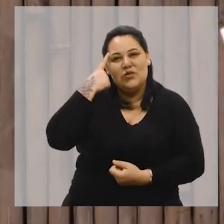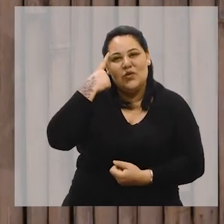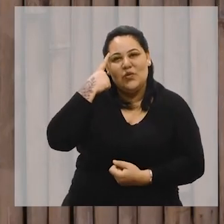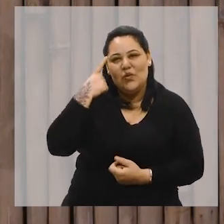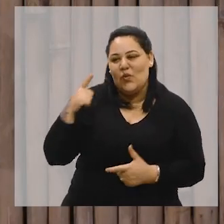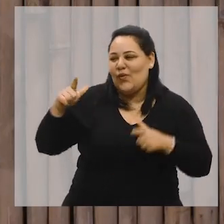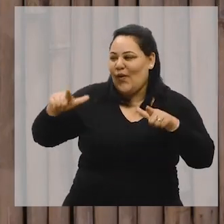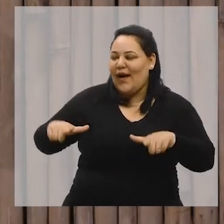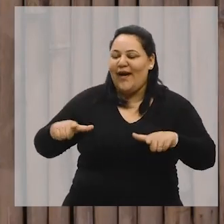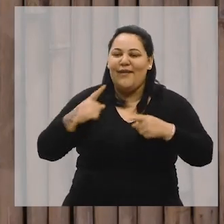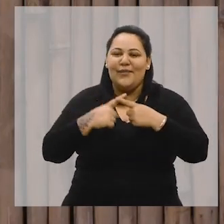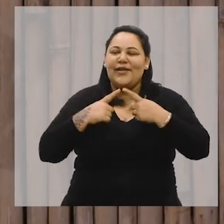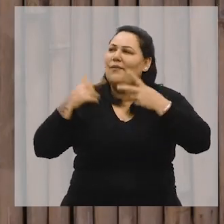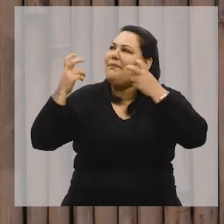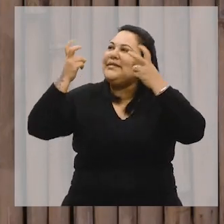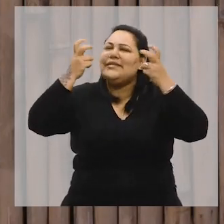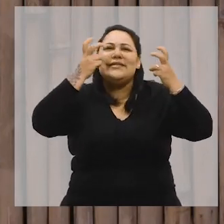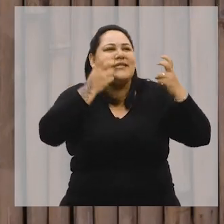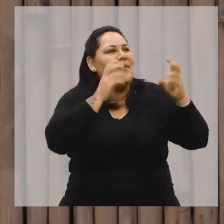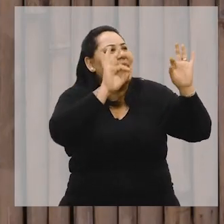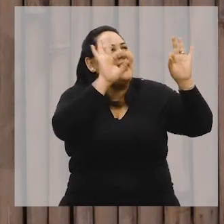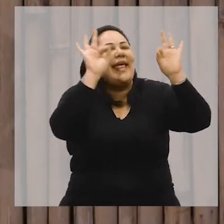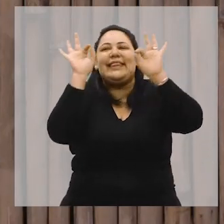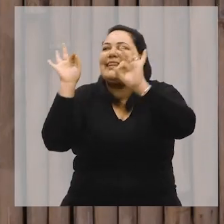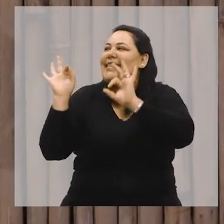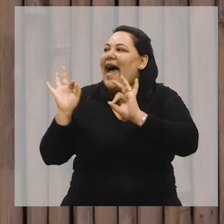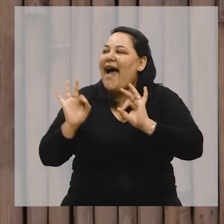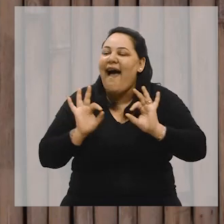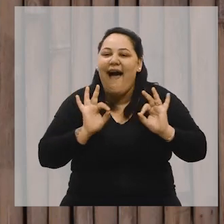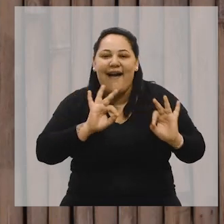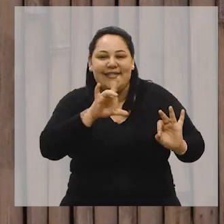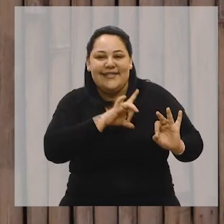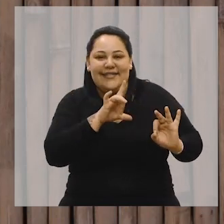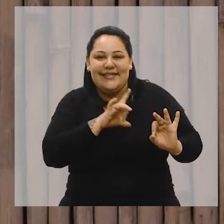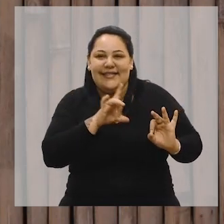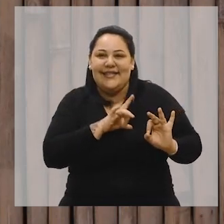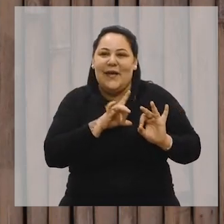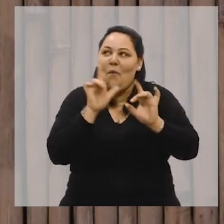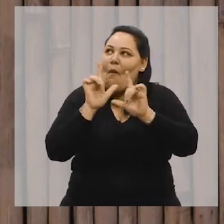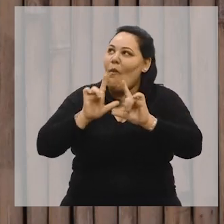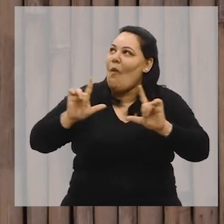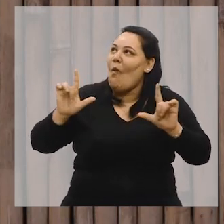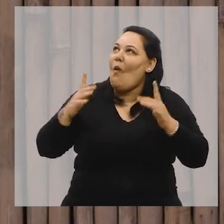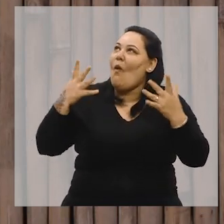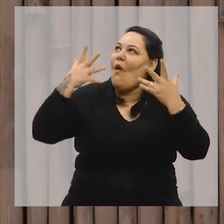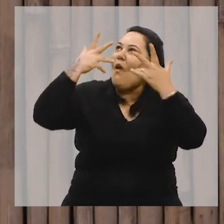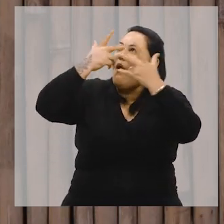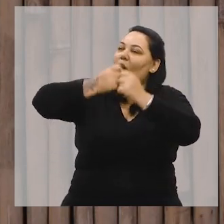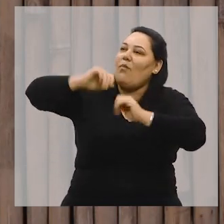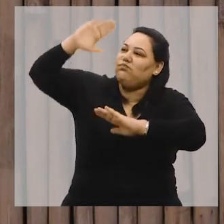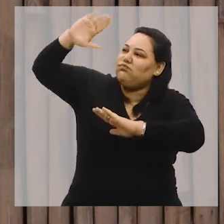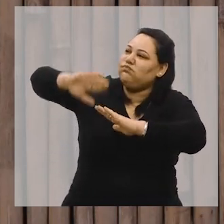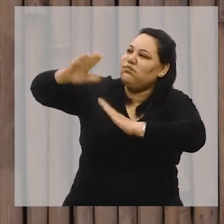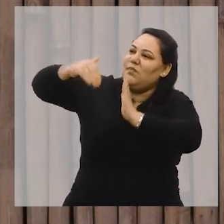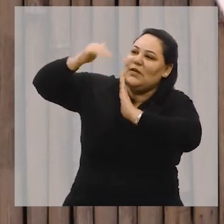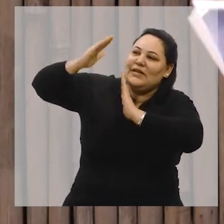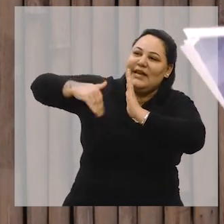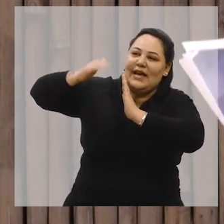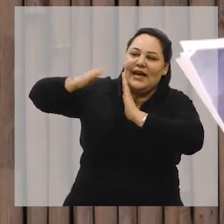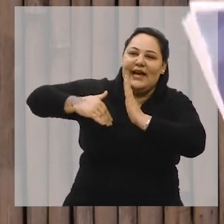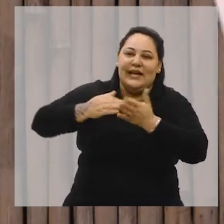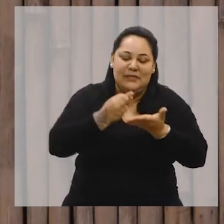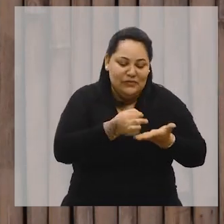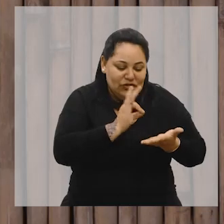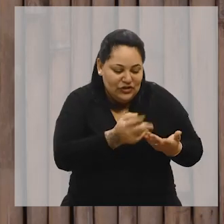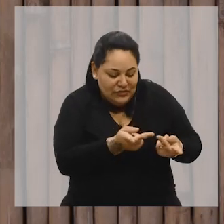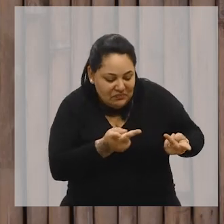gente nota que tem cada detalhe, né? Tem um capricho, assim, de ter a pintura na parede, tem esse espaço que é bem arborizado, a louça